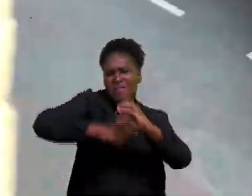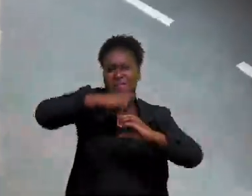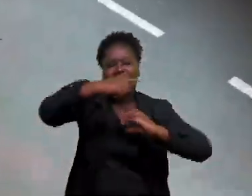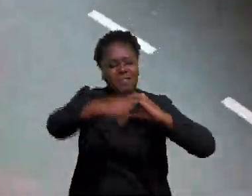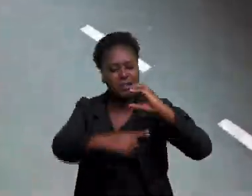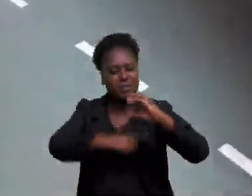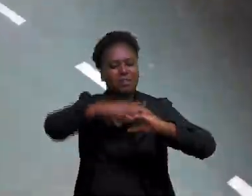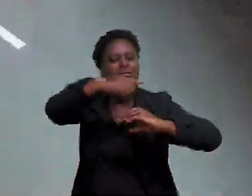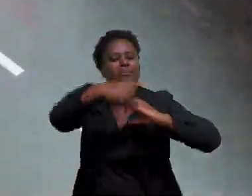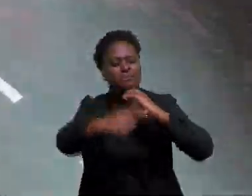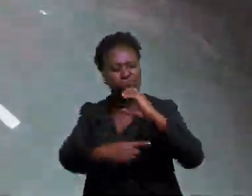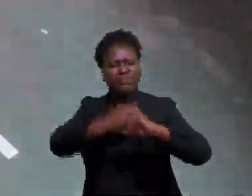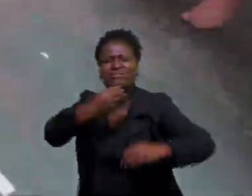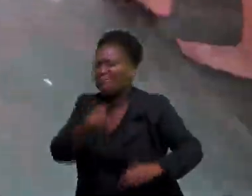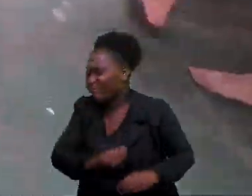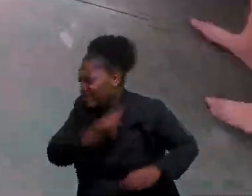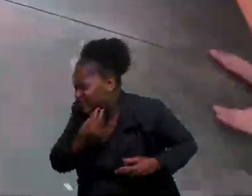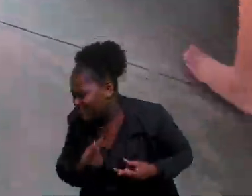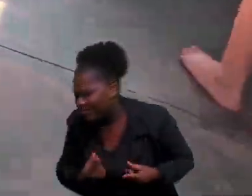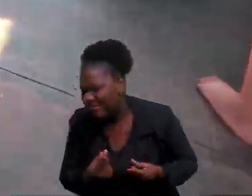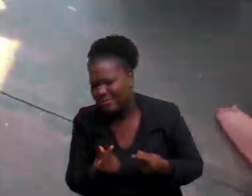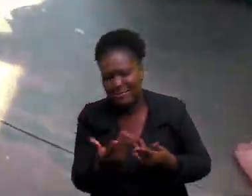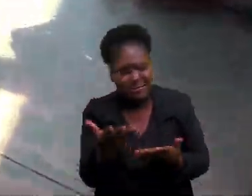que nos guiará